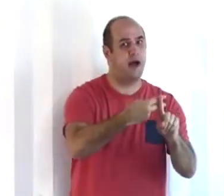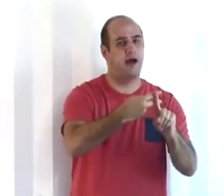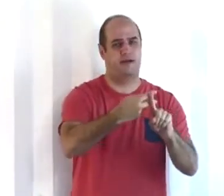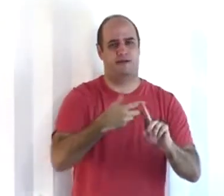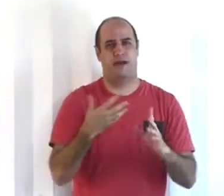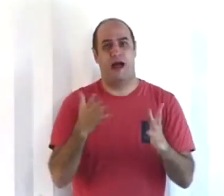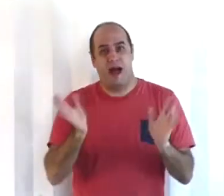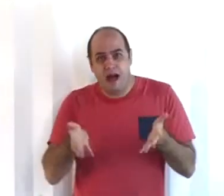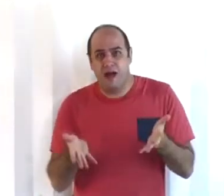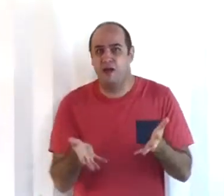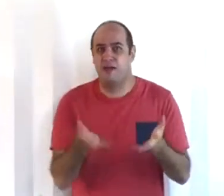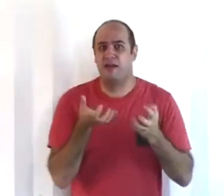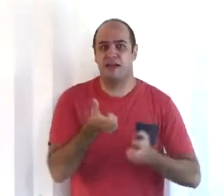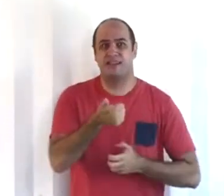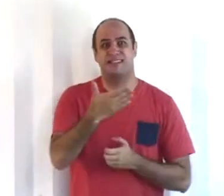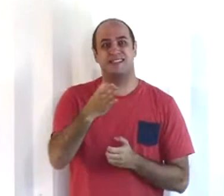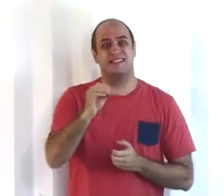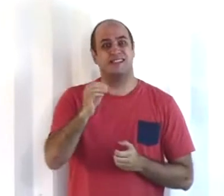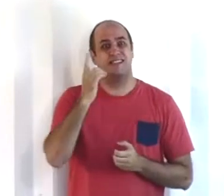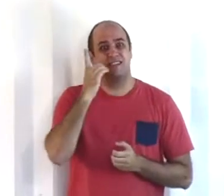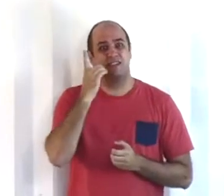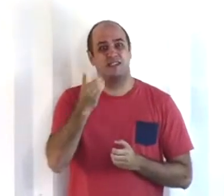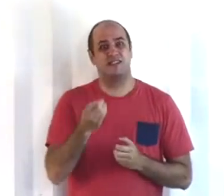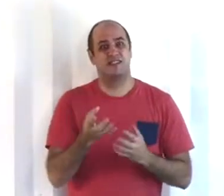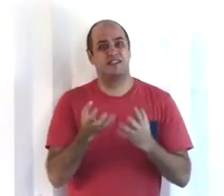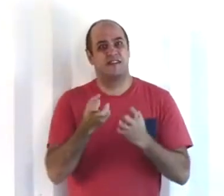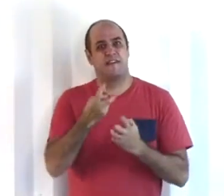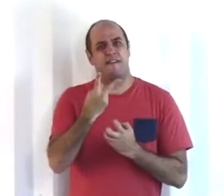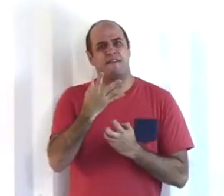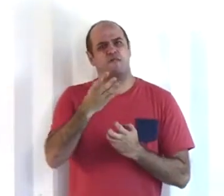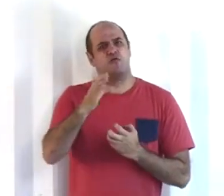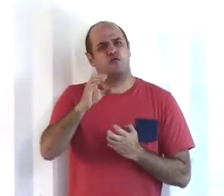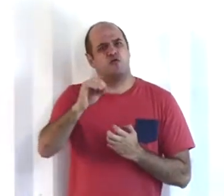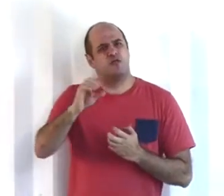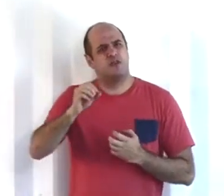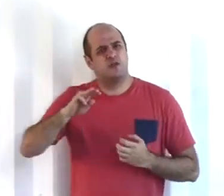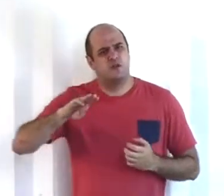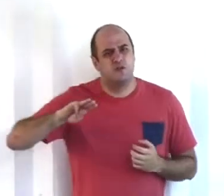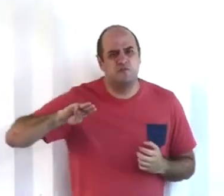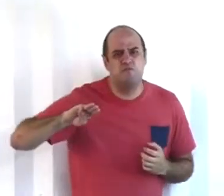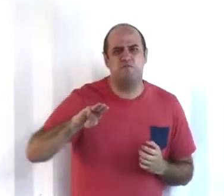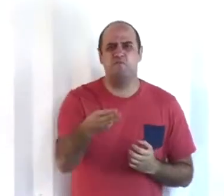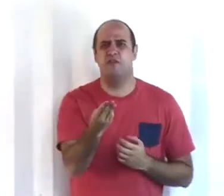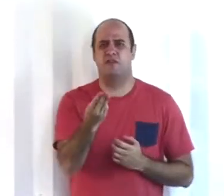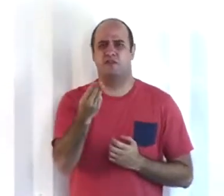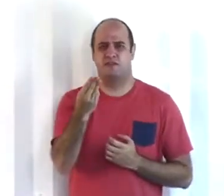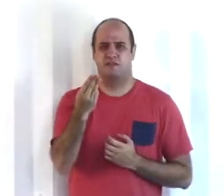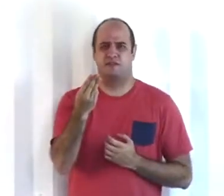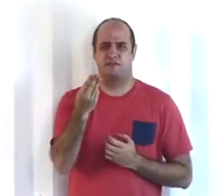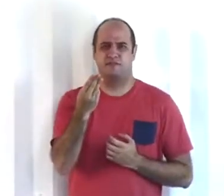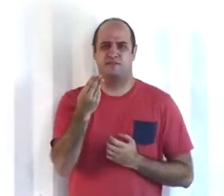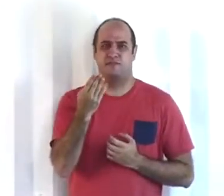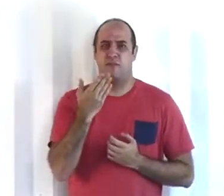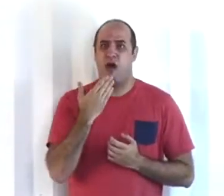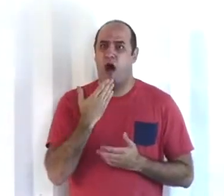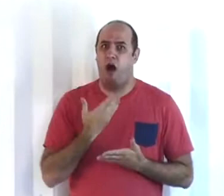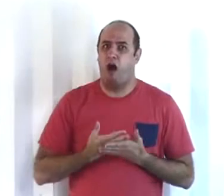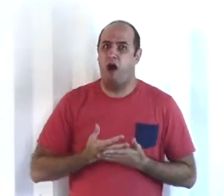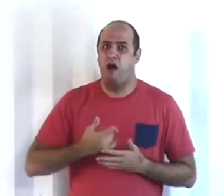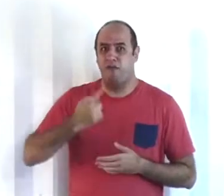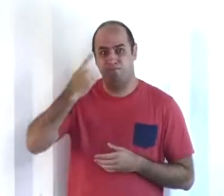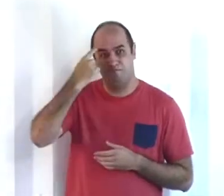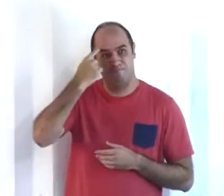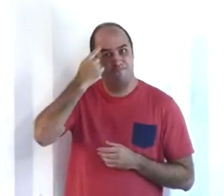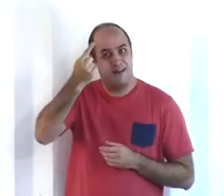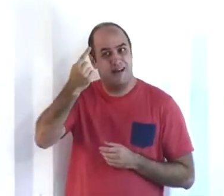querem agora, em 100 dias, vacinar 200 milhões de americanos. Alguém precisa idealizar alguma